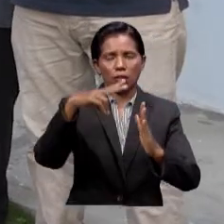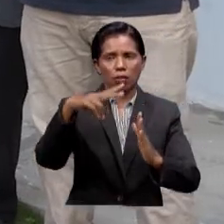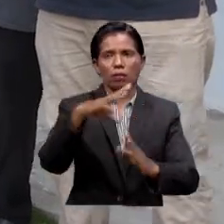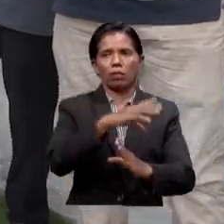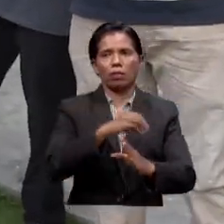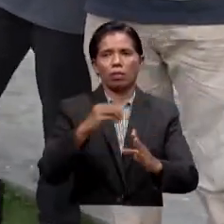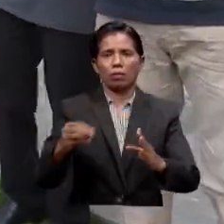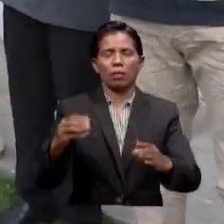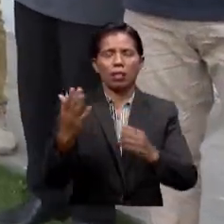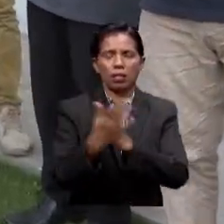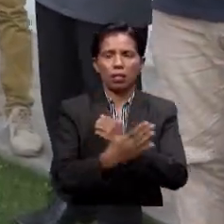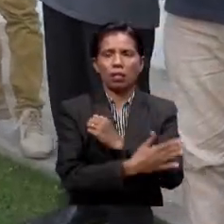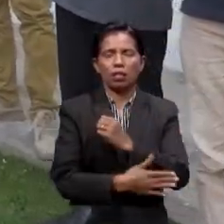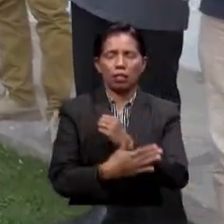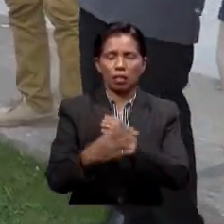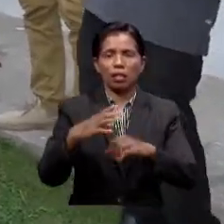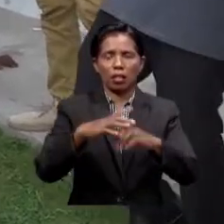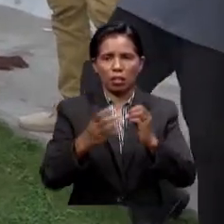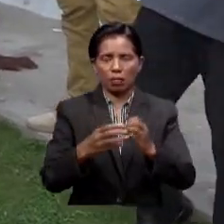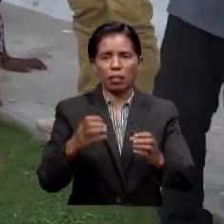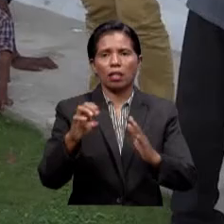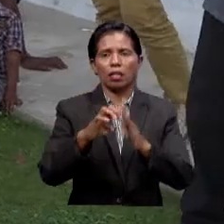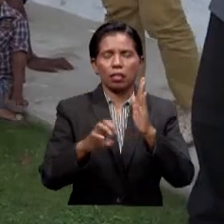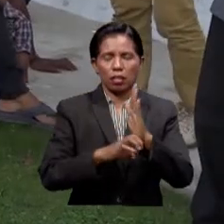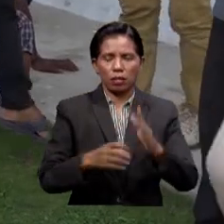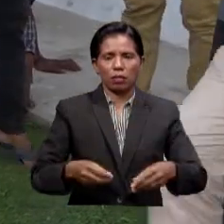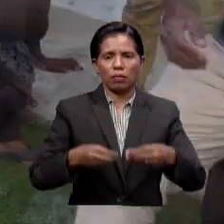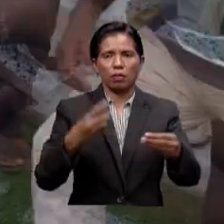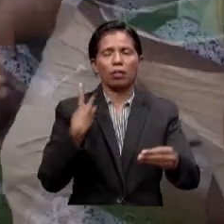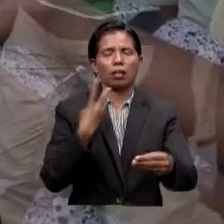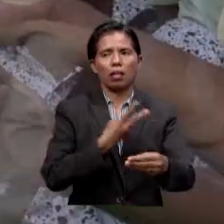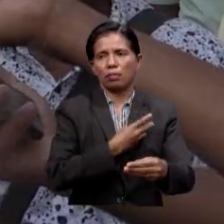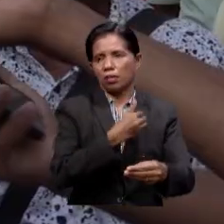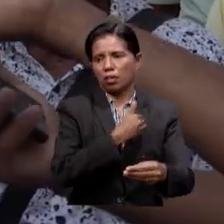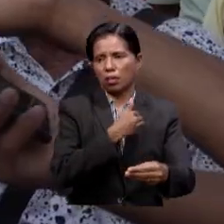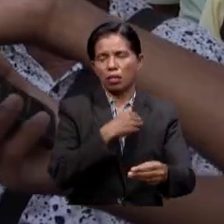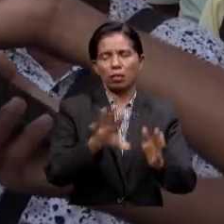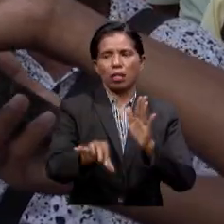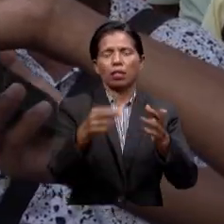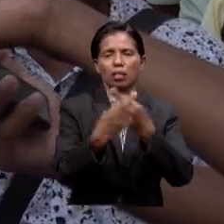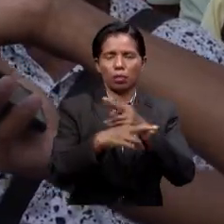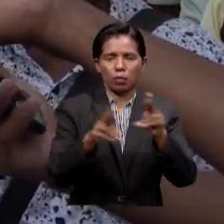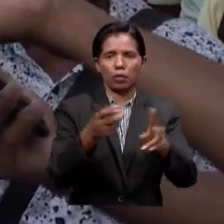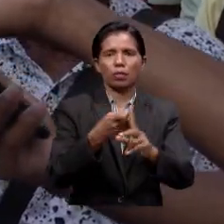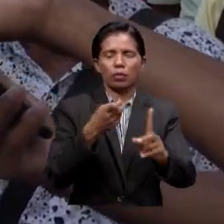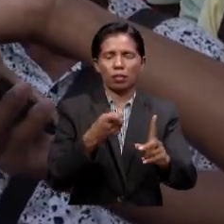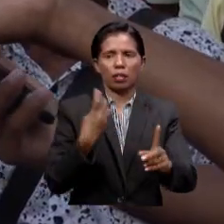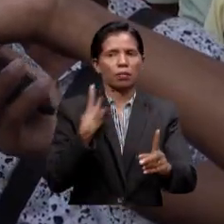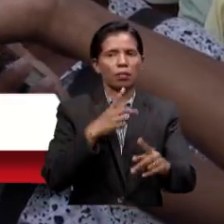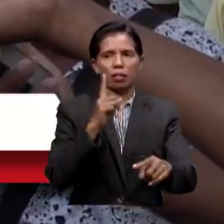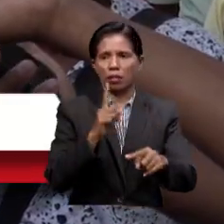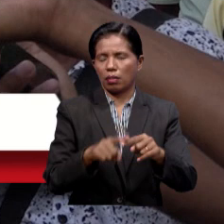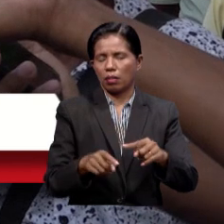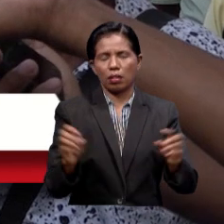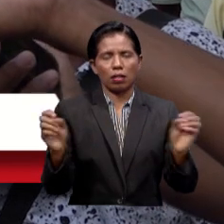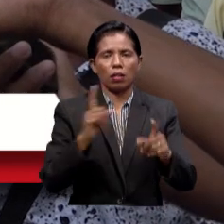indemnização barai nebe estado fo. Ami se dá a resposta ao Sira, ami se la bele responde. Ami